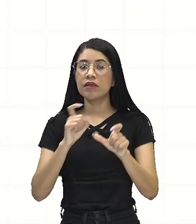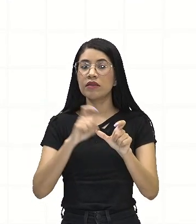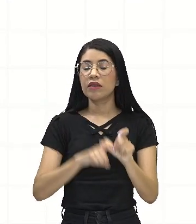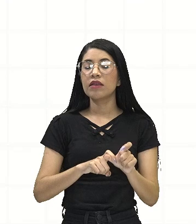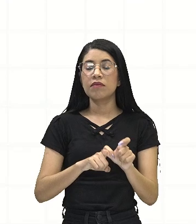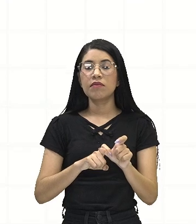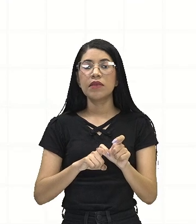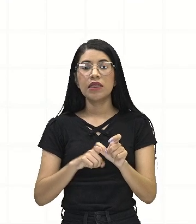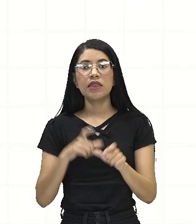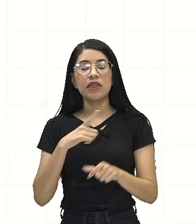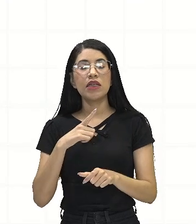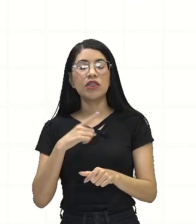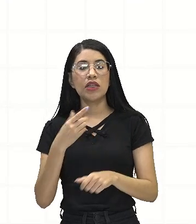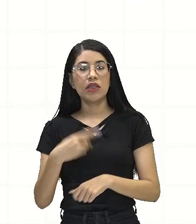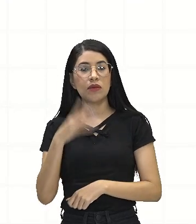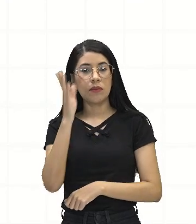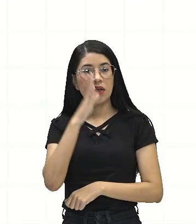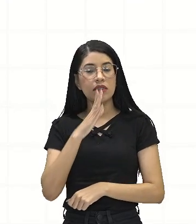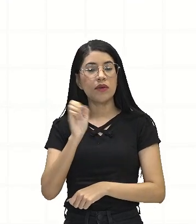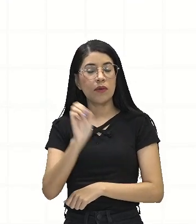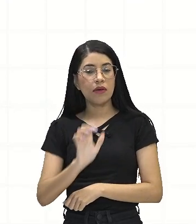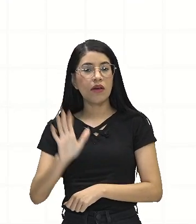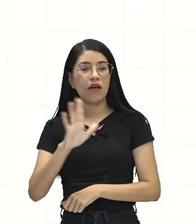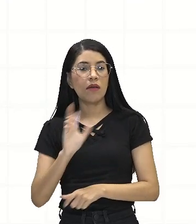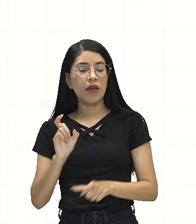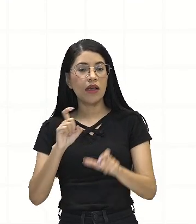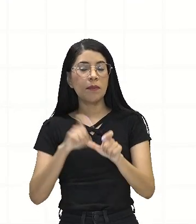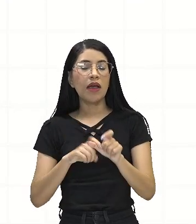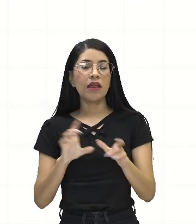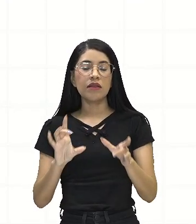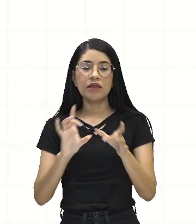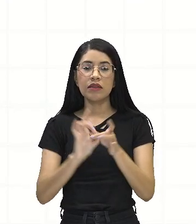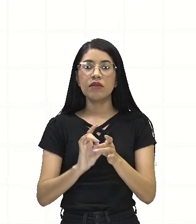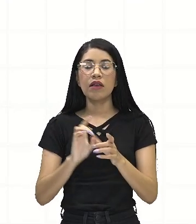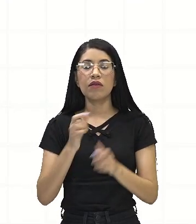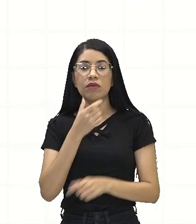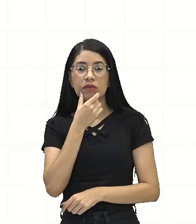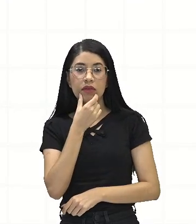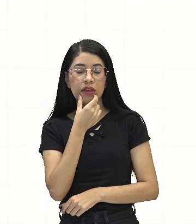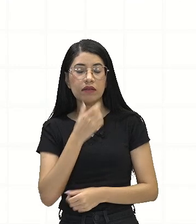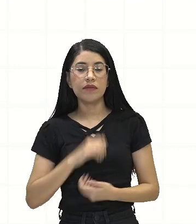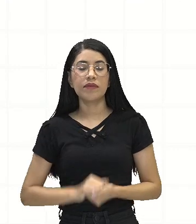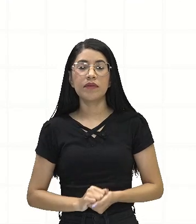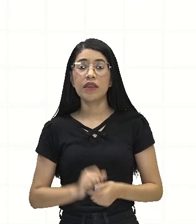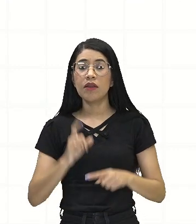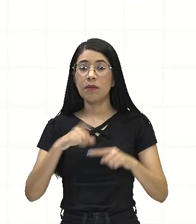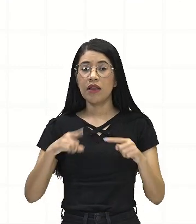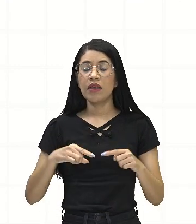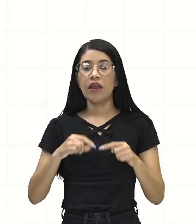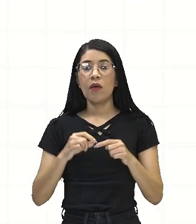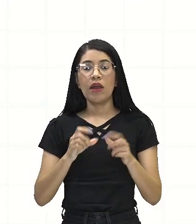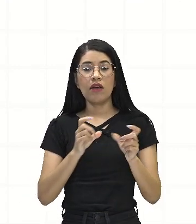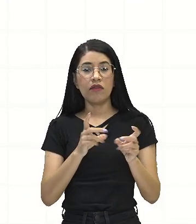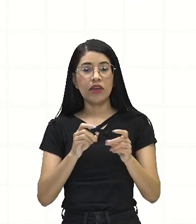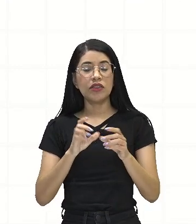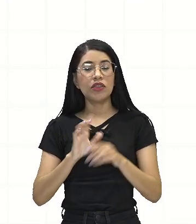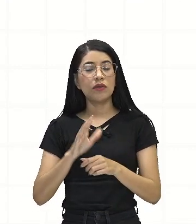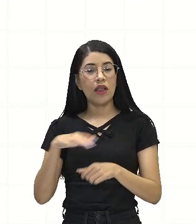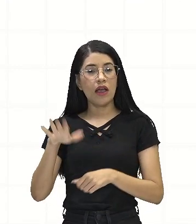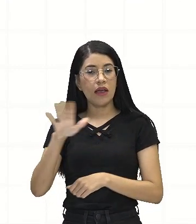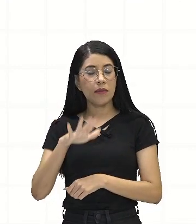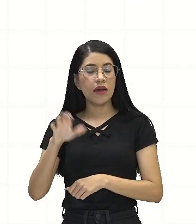né, e juntamente ali com a Inglaterra, né? Então, esse material ele era exportado para a Inglaterra. Então, a